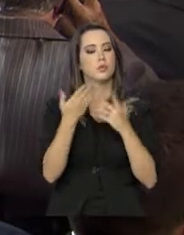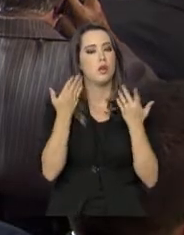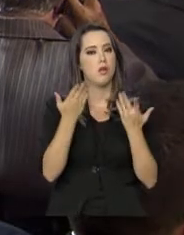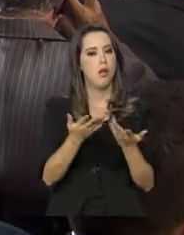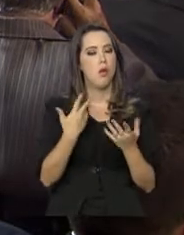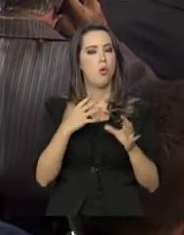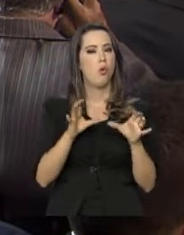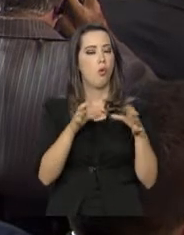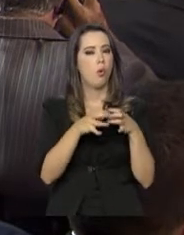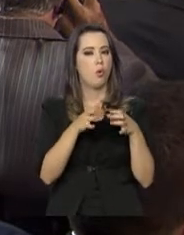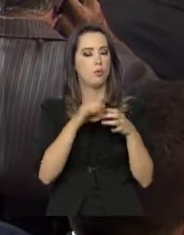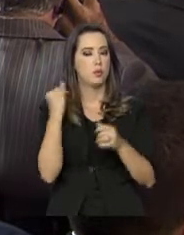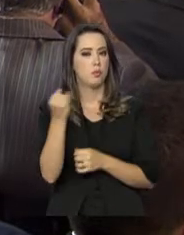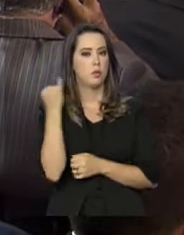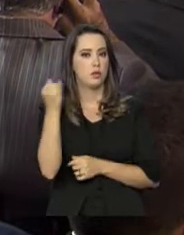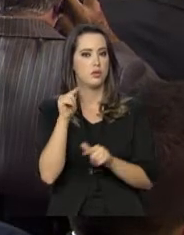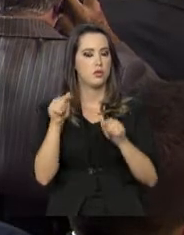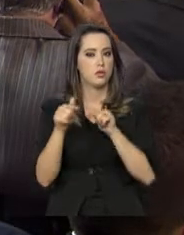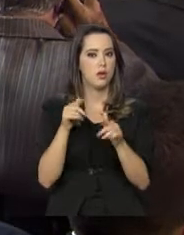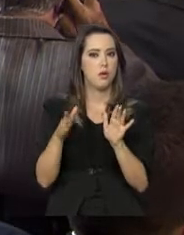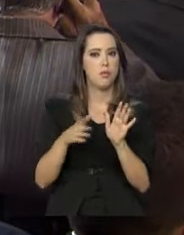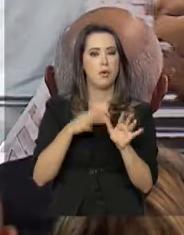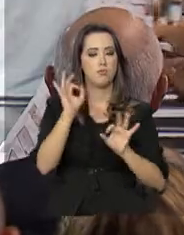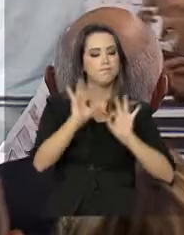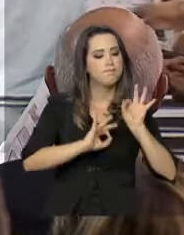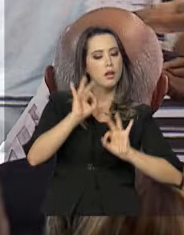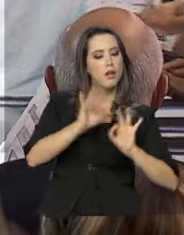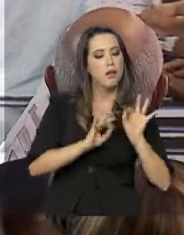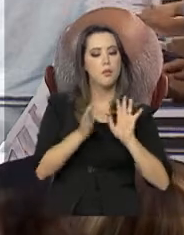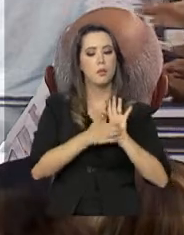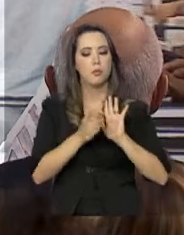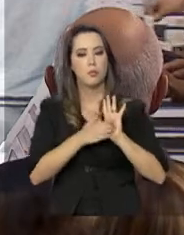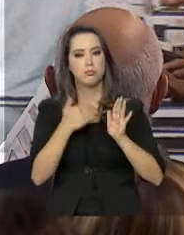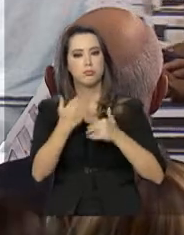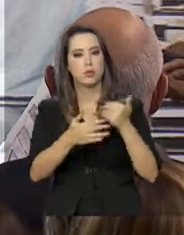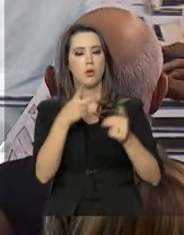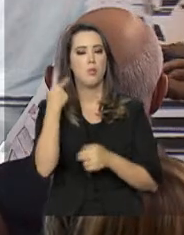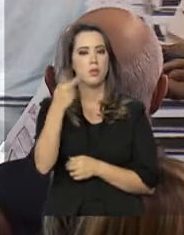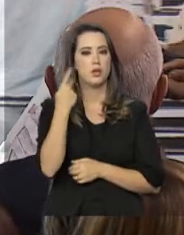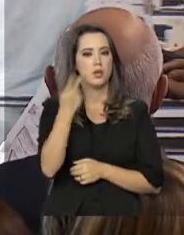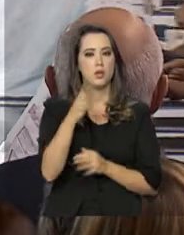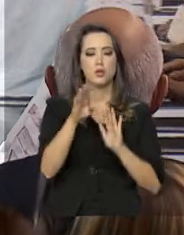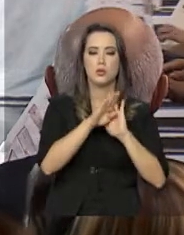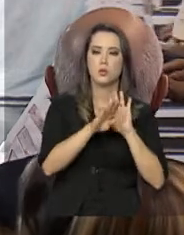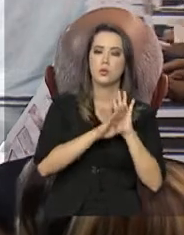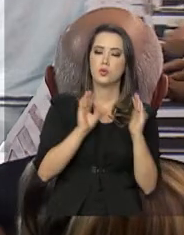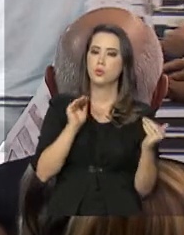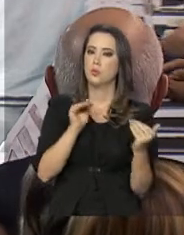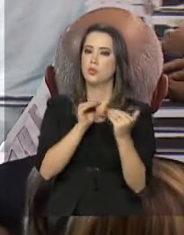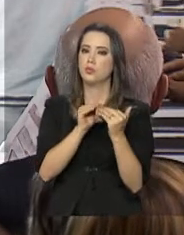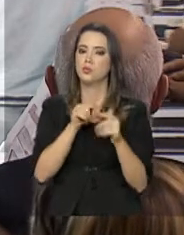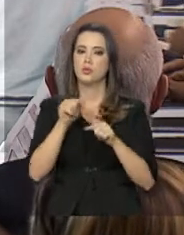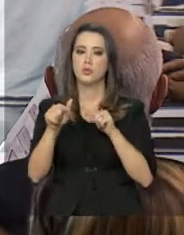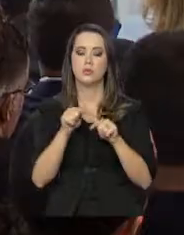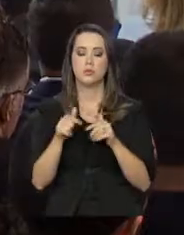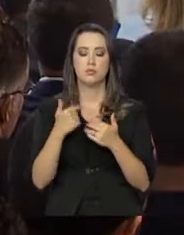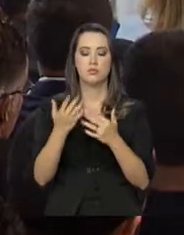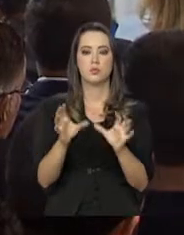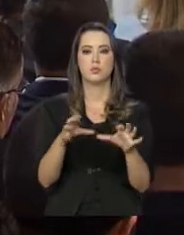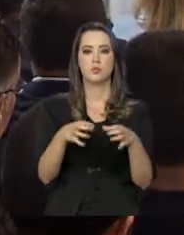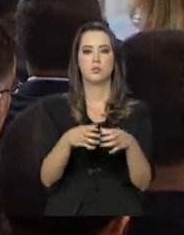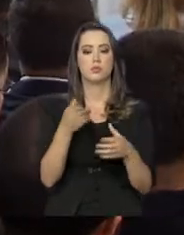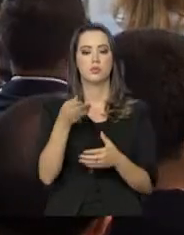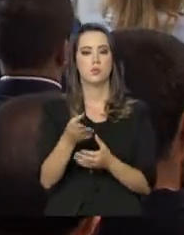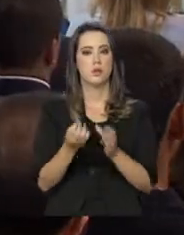papel central para formular propor e acompanhar políticas públicas projetos metas e ações no setor a